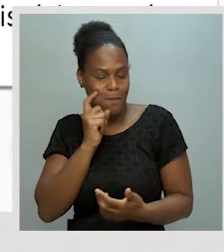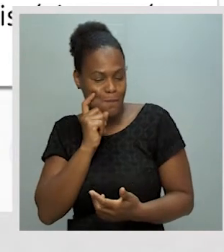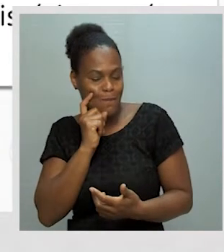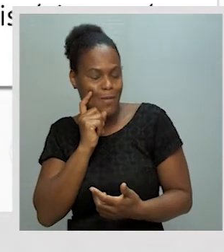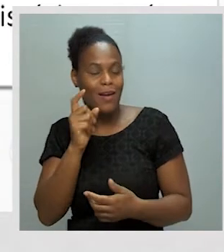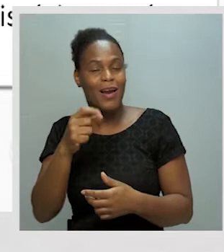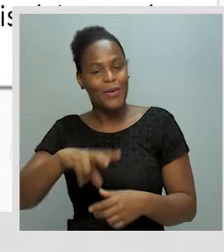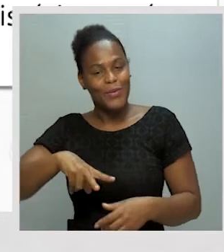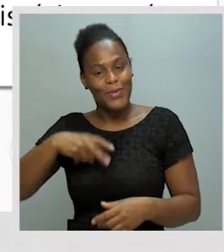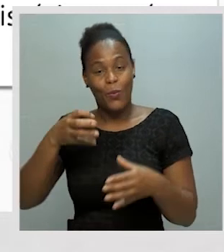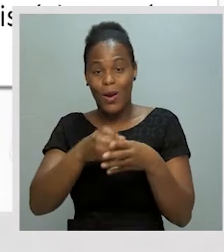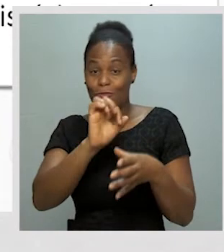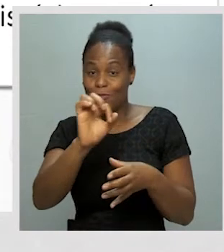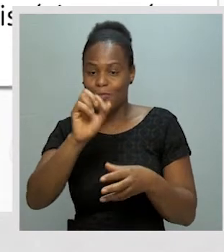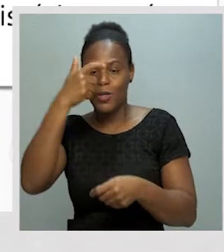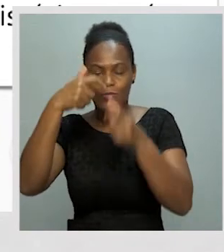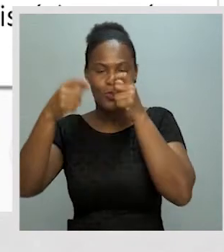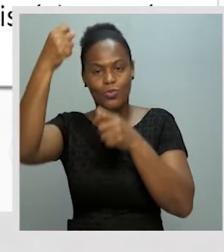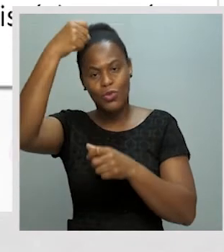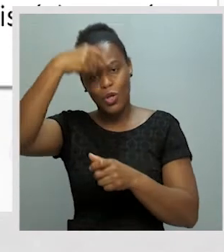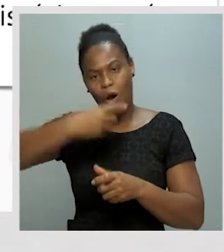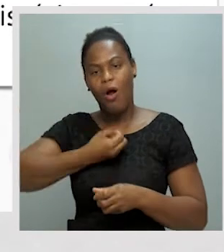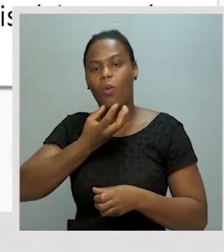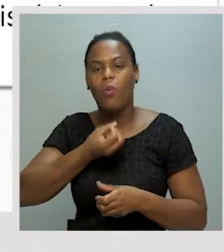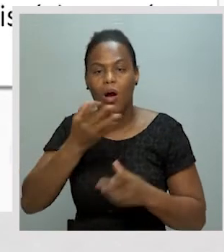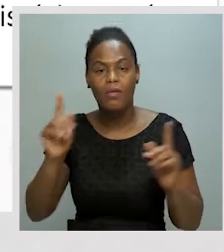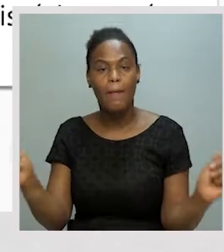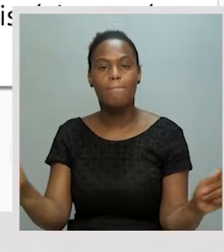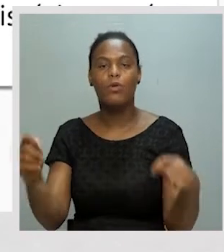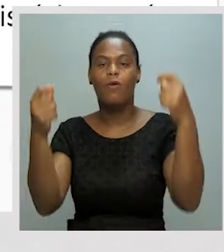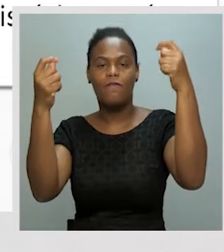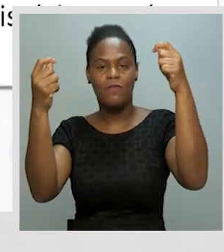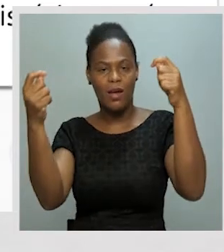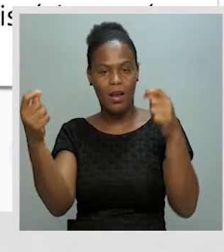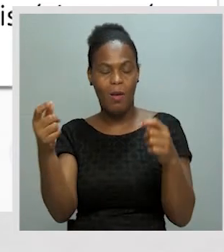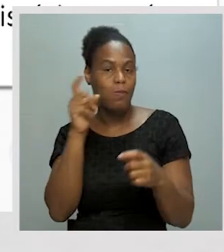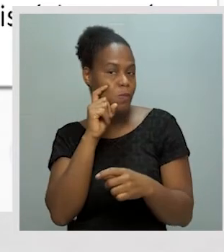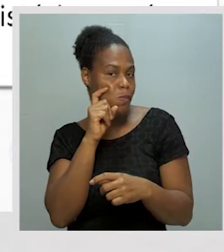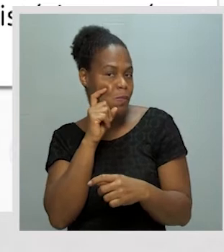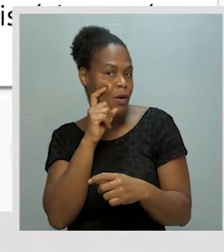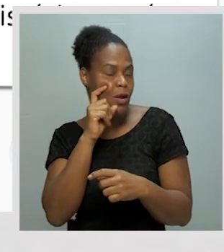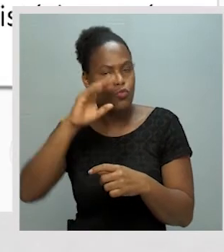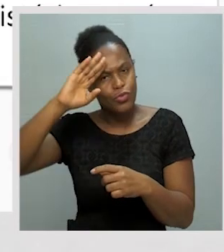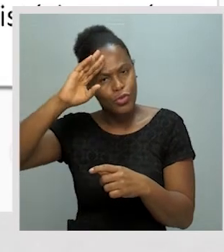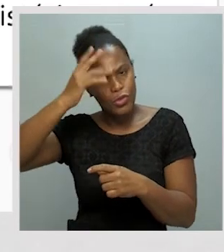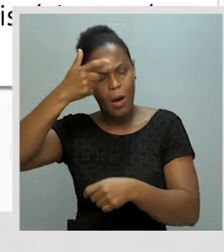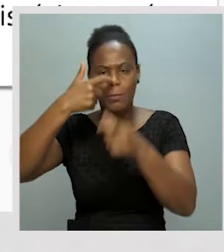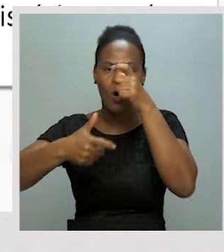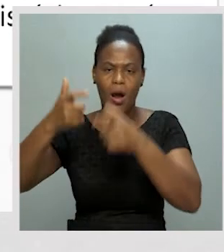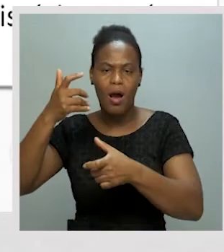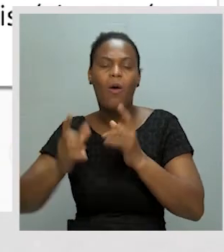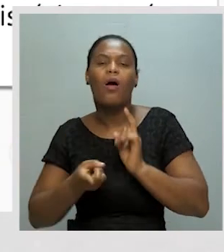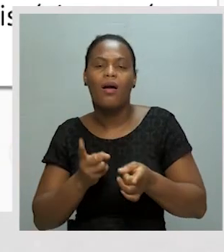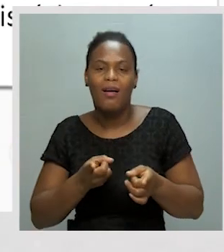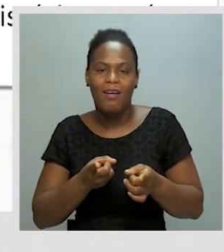da sua comunidade. O contador de história está promovendo a conservação da sabedoria